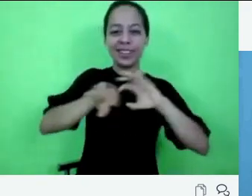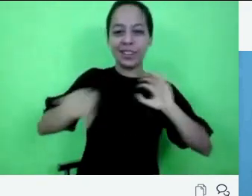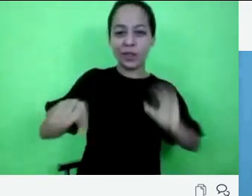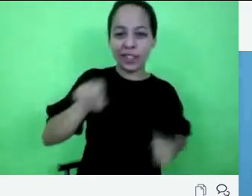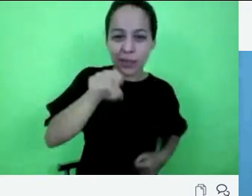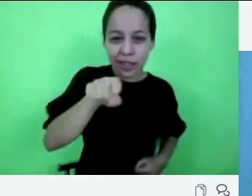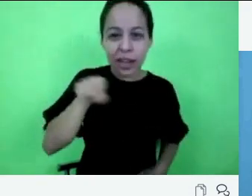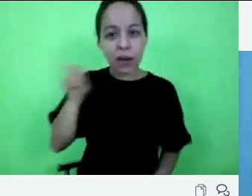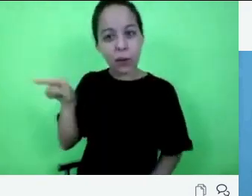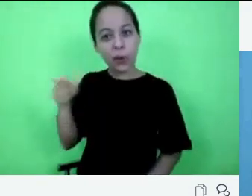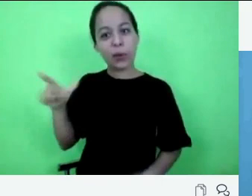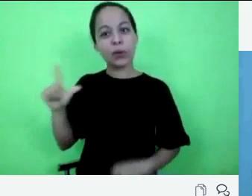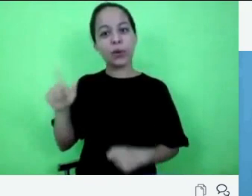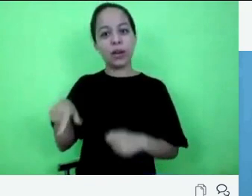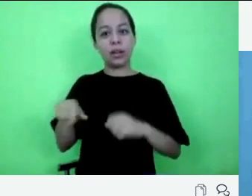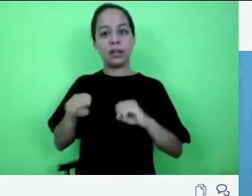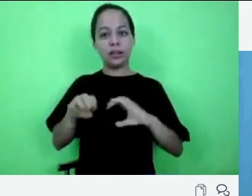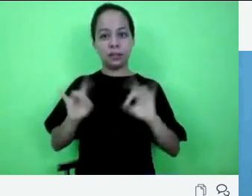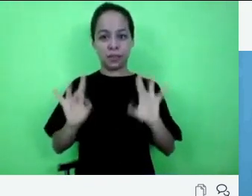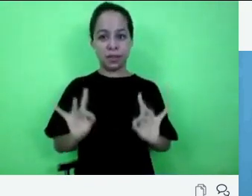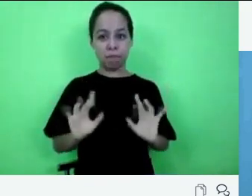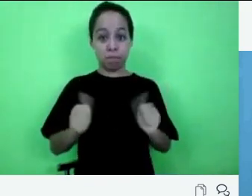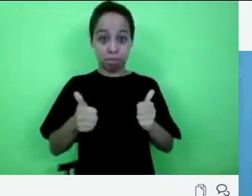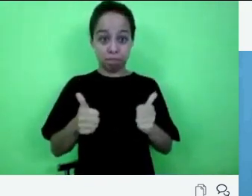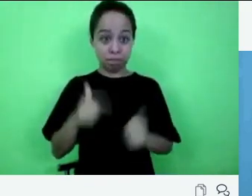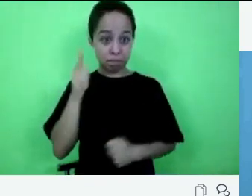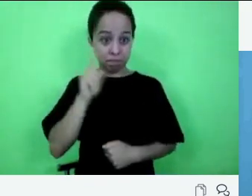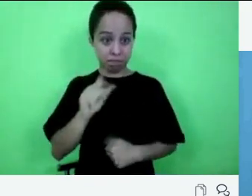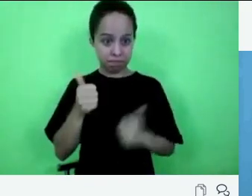Clara, tá transmitindo agora. Agora ele consegue lá, tá bom?